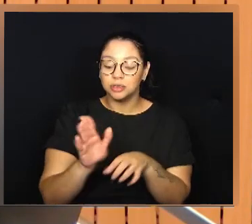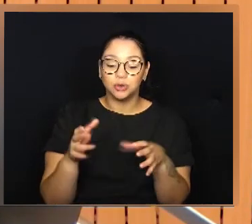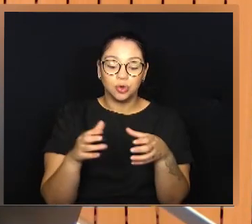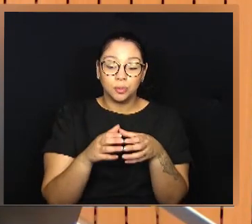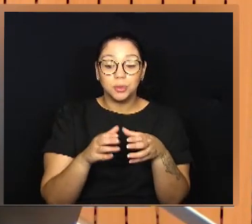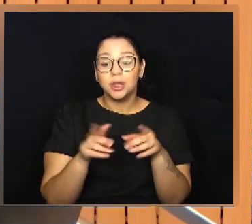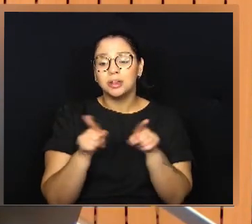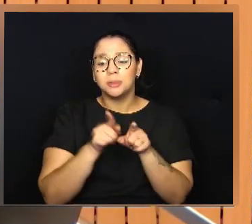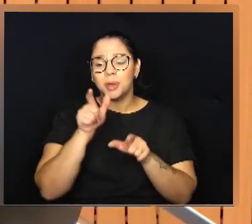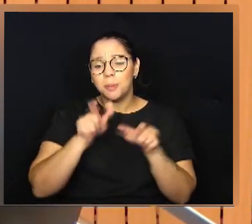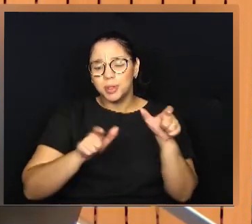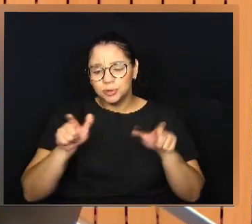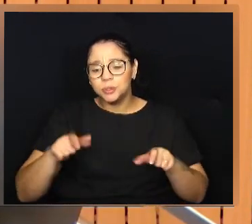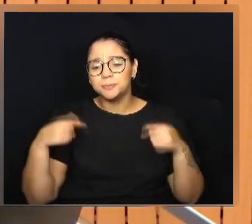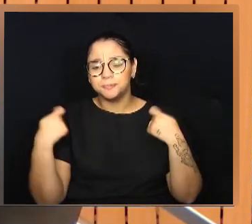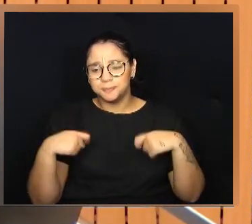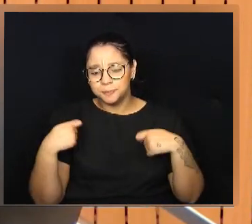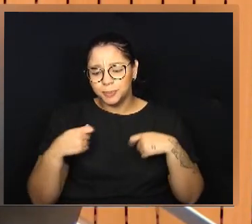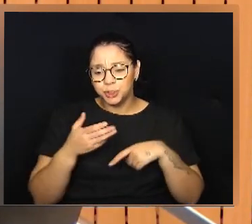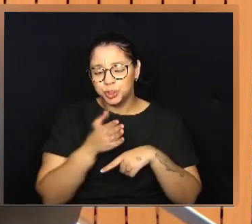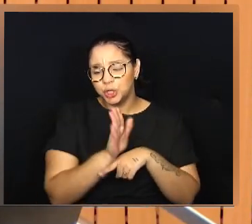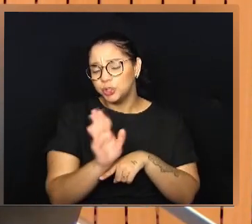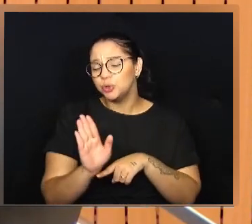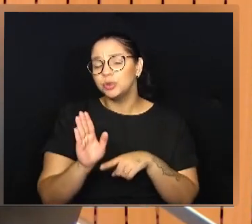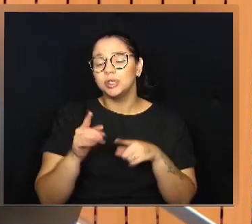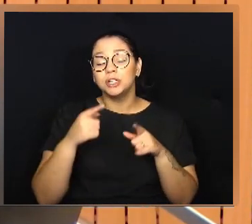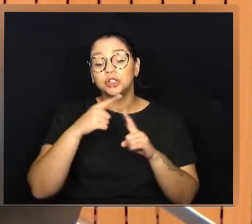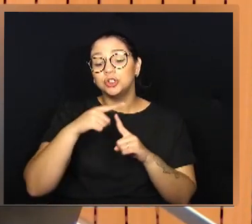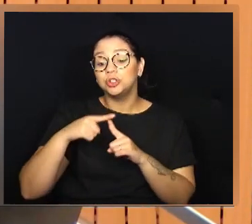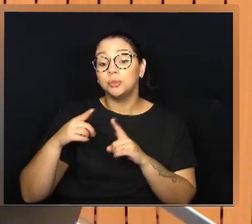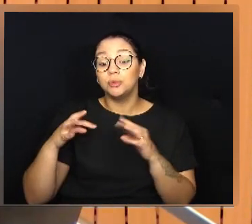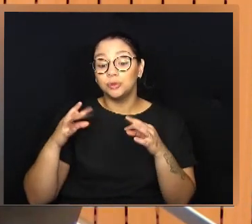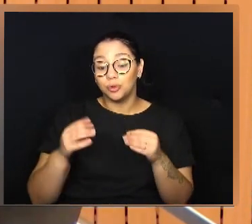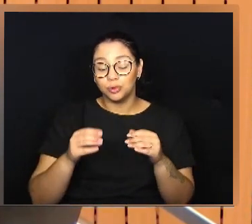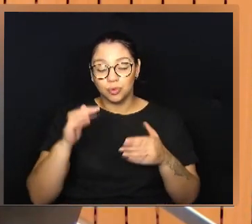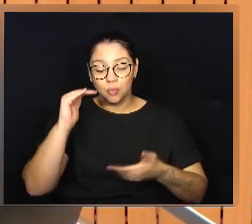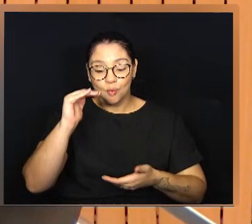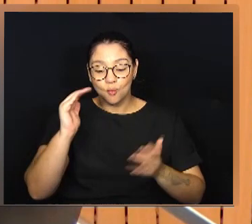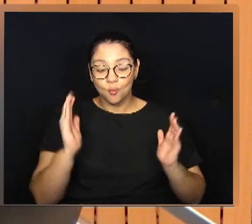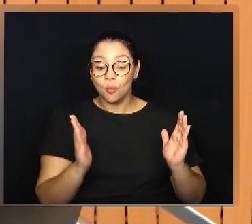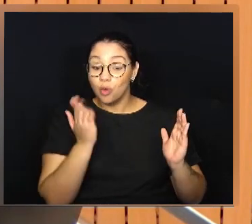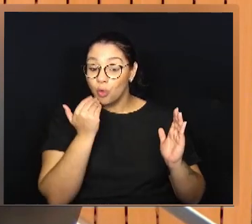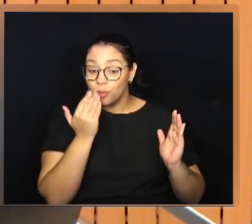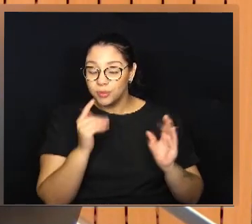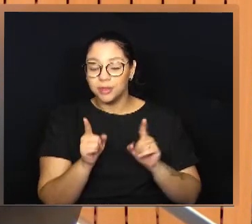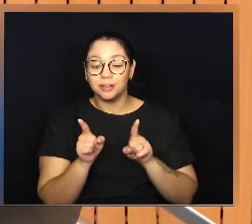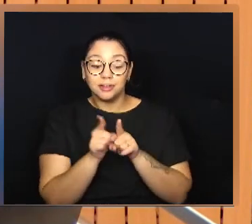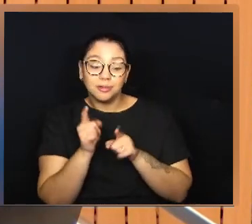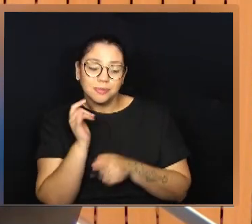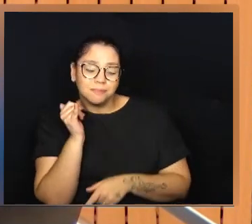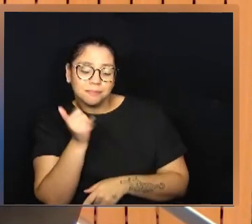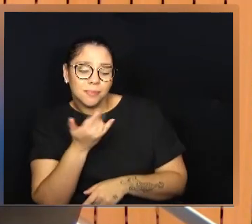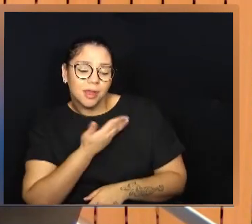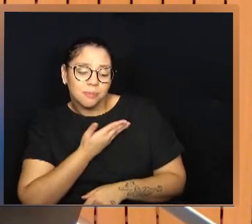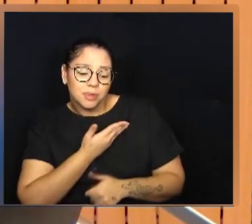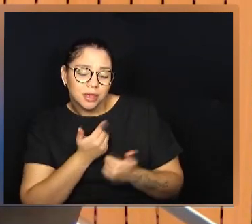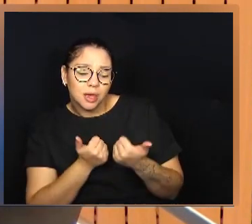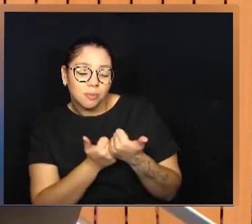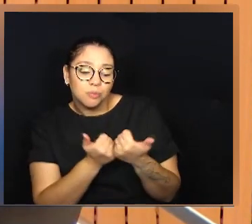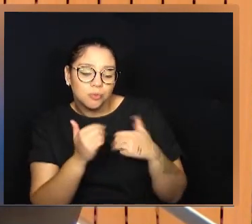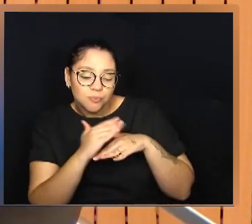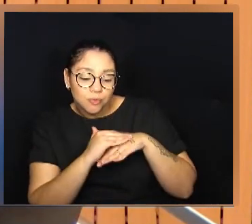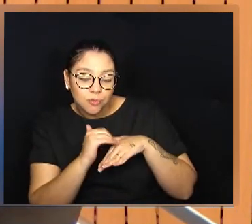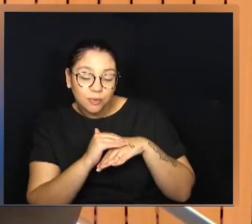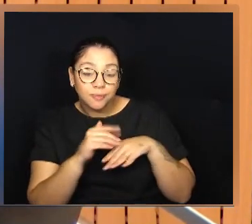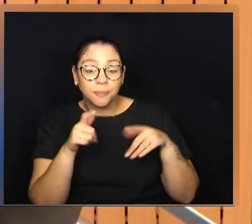comunidade a pessoas necessitadas de ajudas de todos os tipos cestas básicas palavras palavras